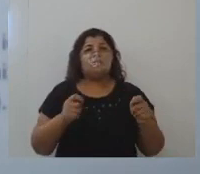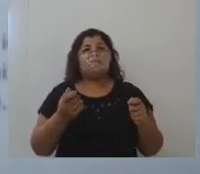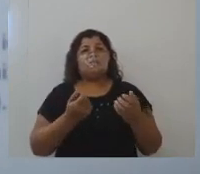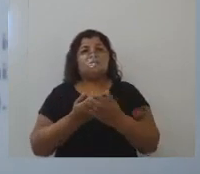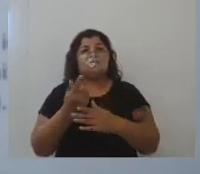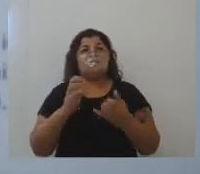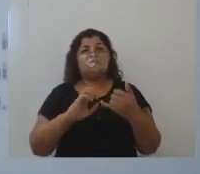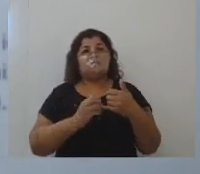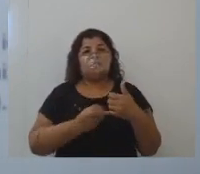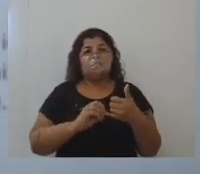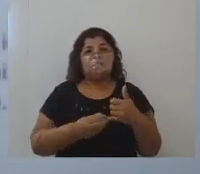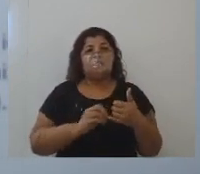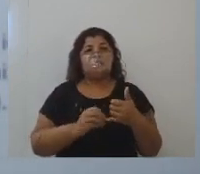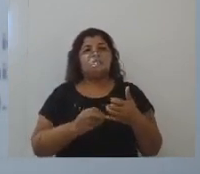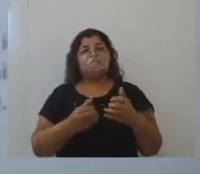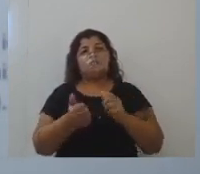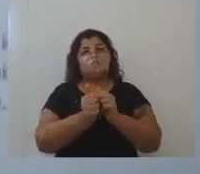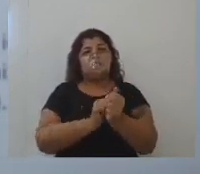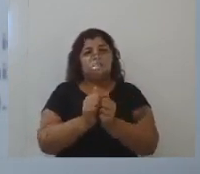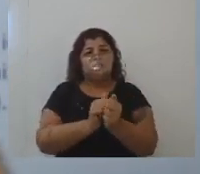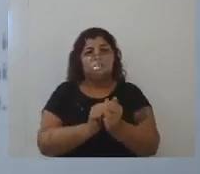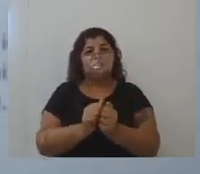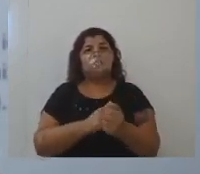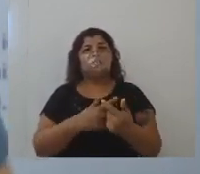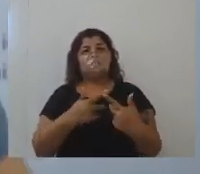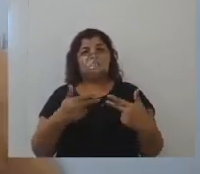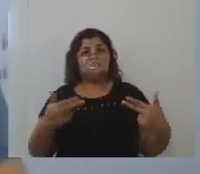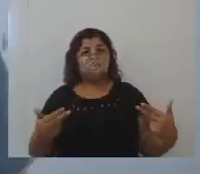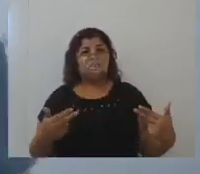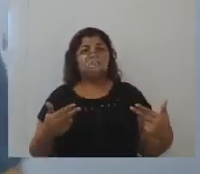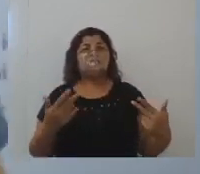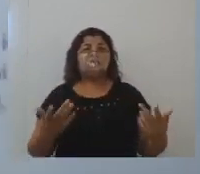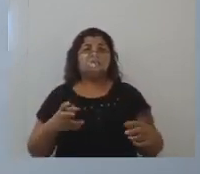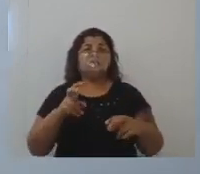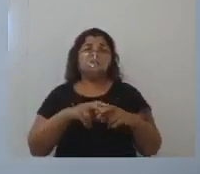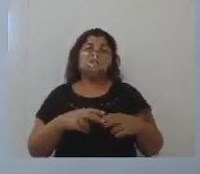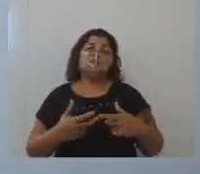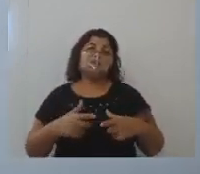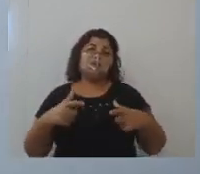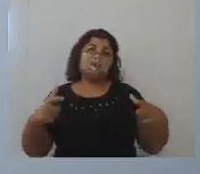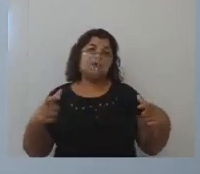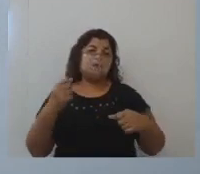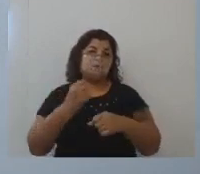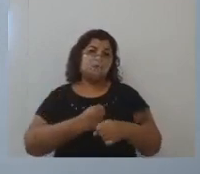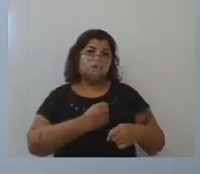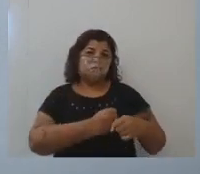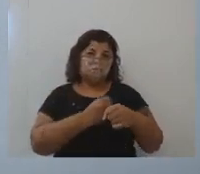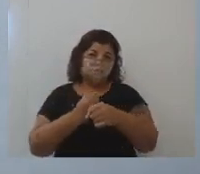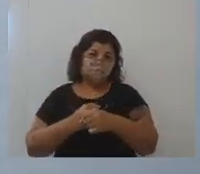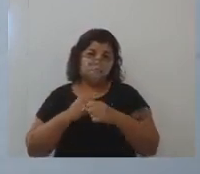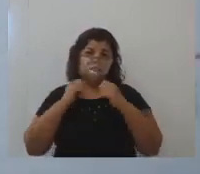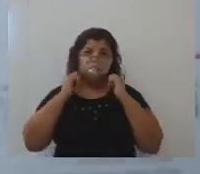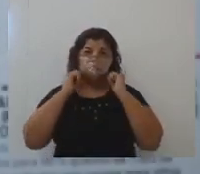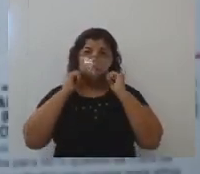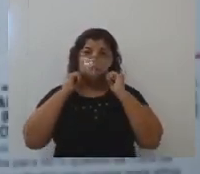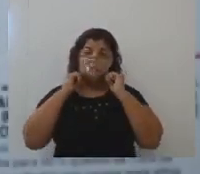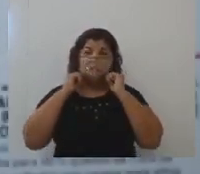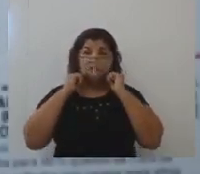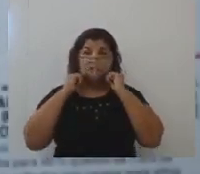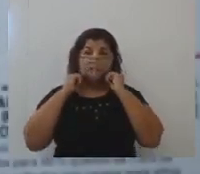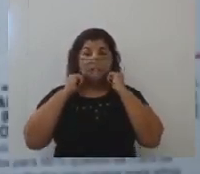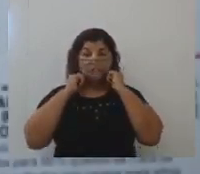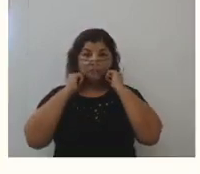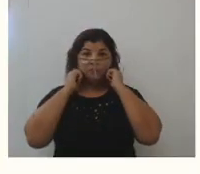comprar feijão, em como comprar arroz. E isso gera violência, certo? Vamos voltar aqui à